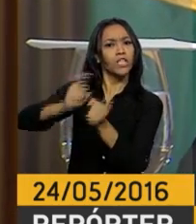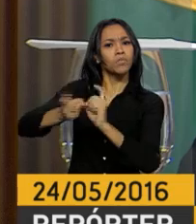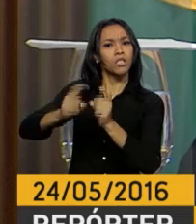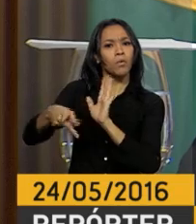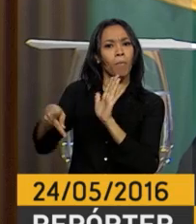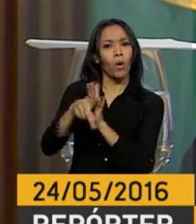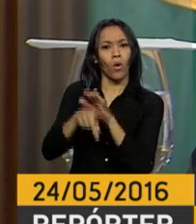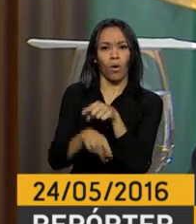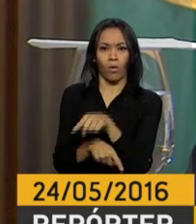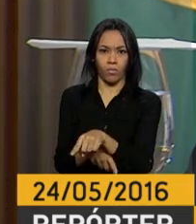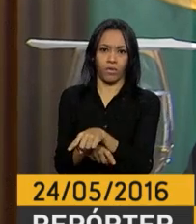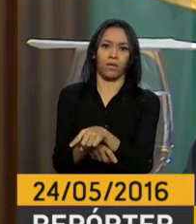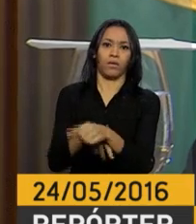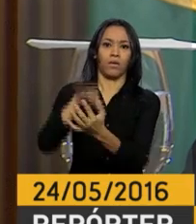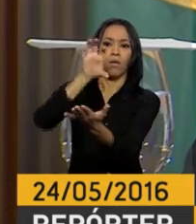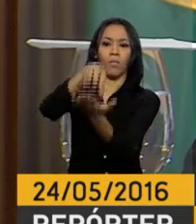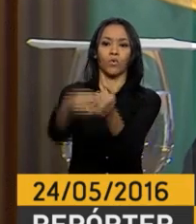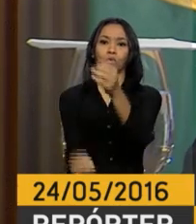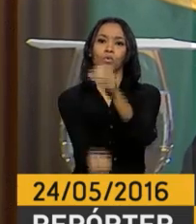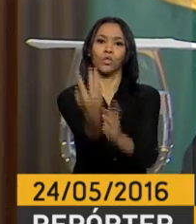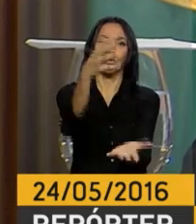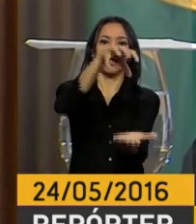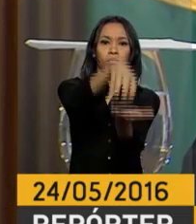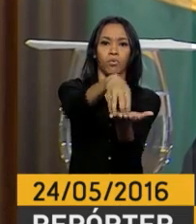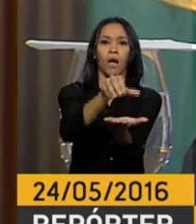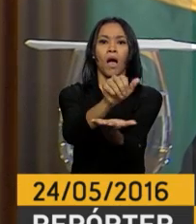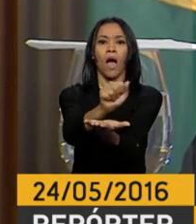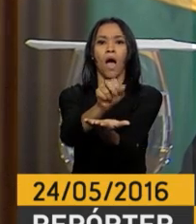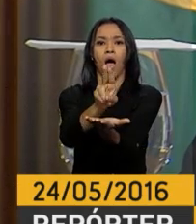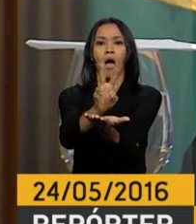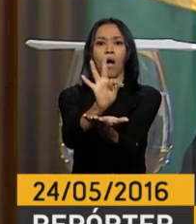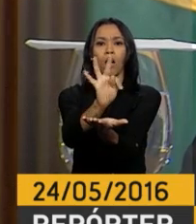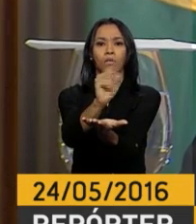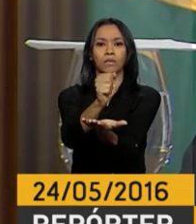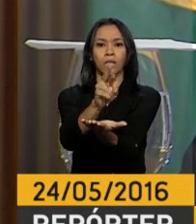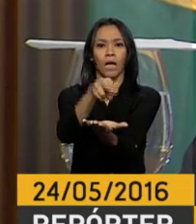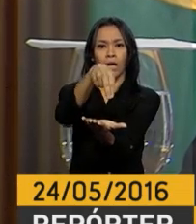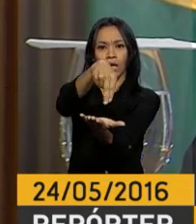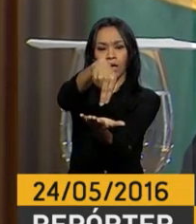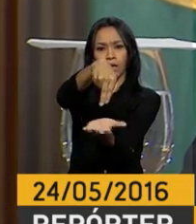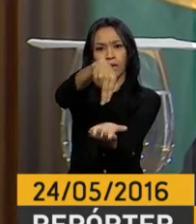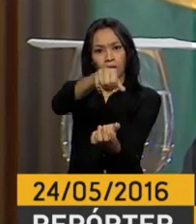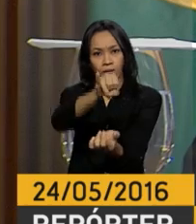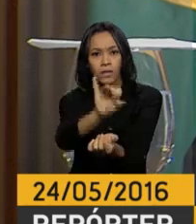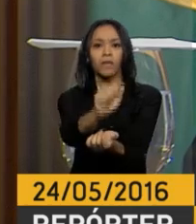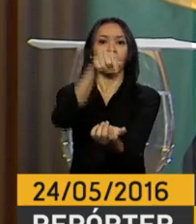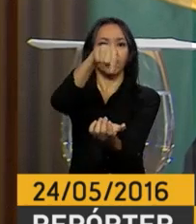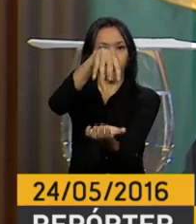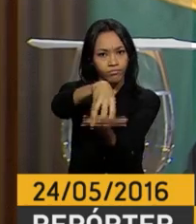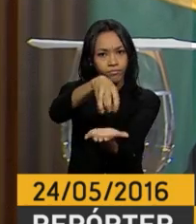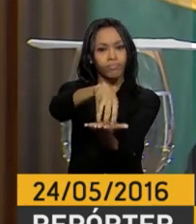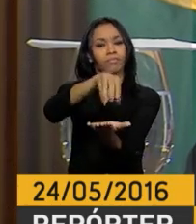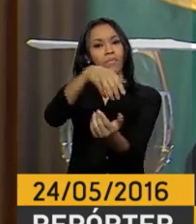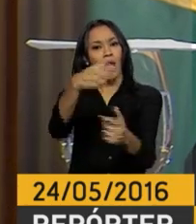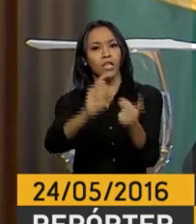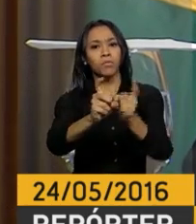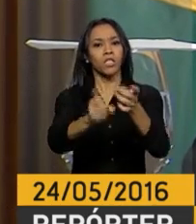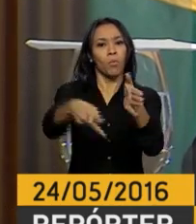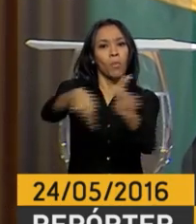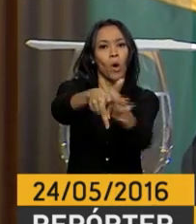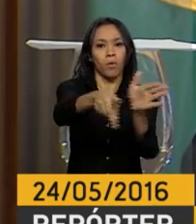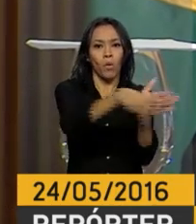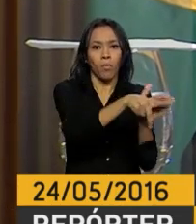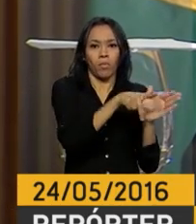muitas vezes um pouco mais elástico do que o regime da administração descentralizada. Ao depois, é curioso como ao longo do